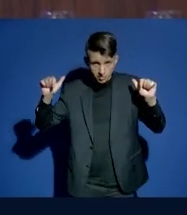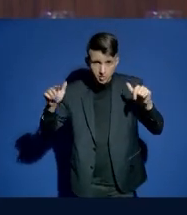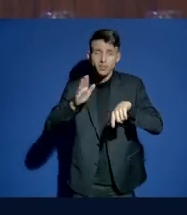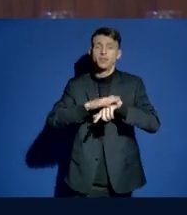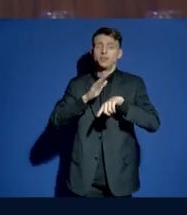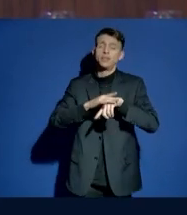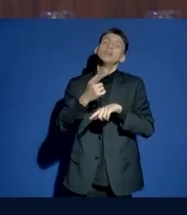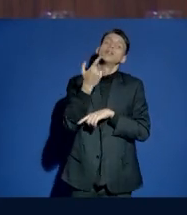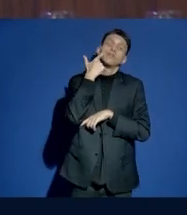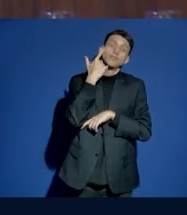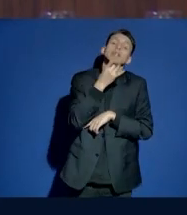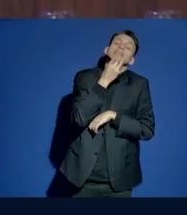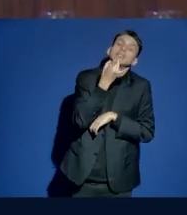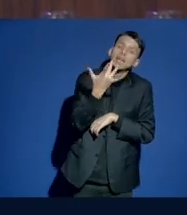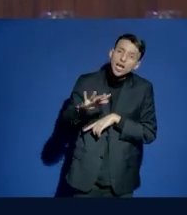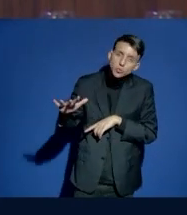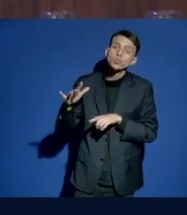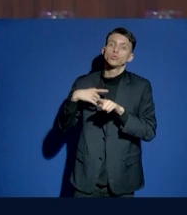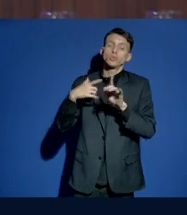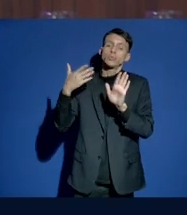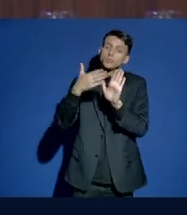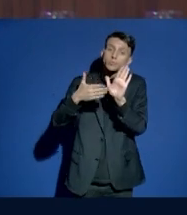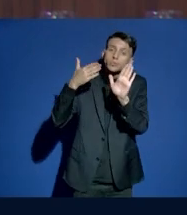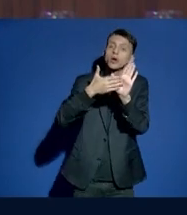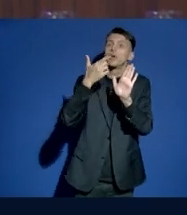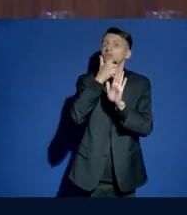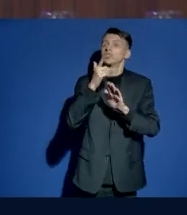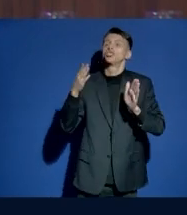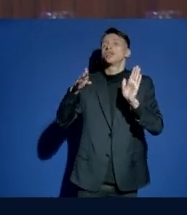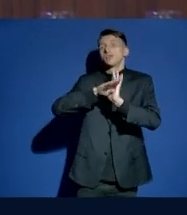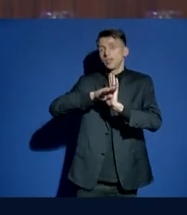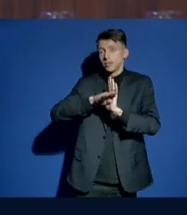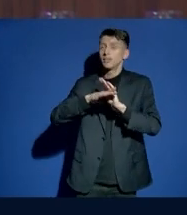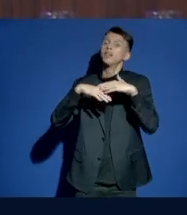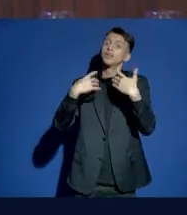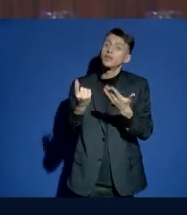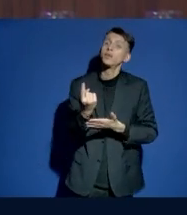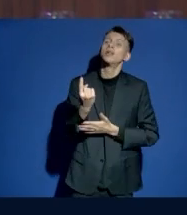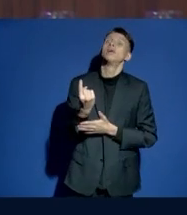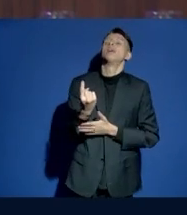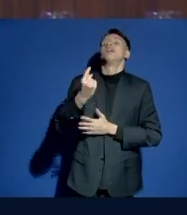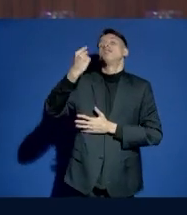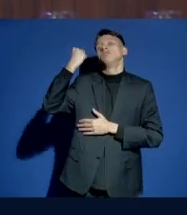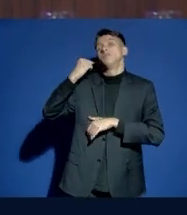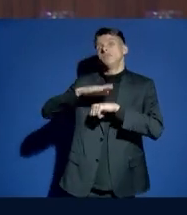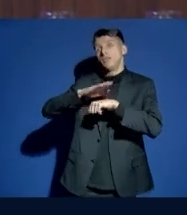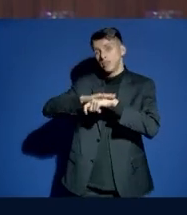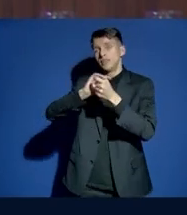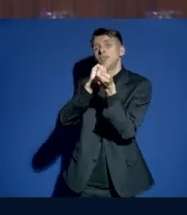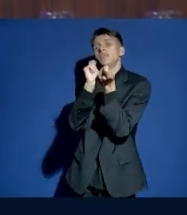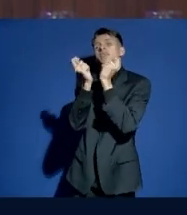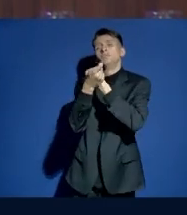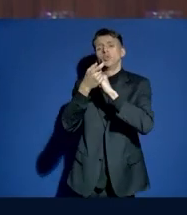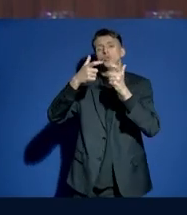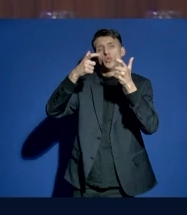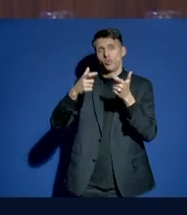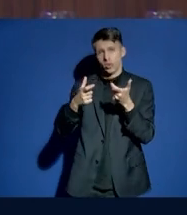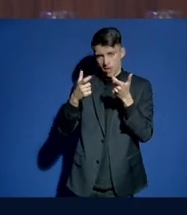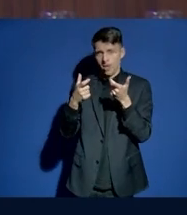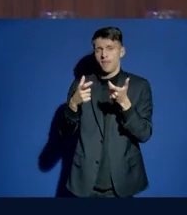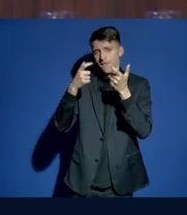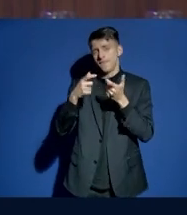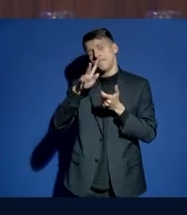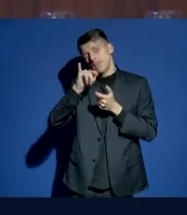de Santos e ali foi feito um grande arranjo onde a concessão antiga deu lugar a um arranjo Pou de